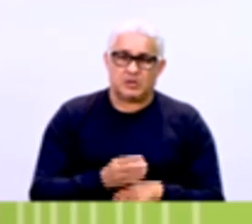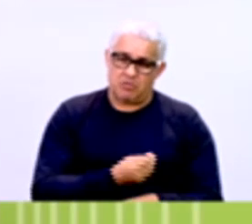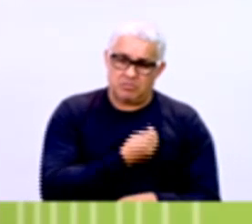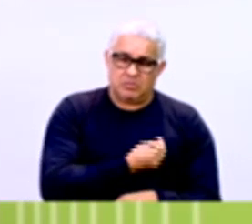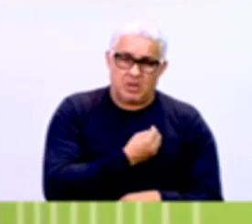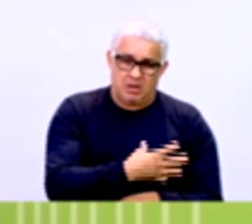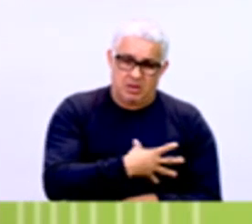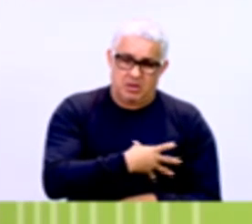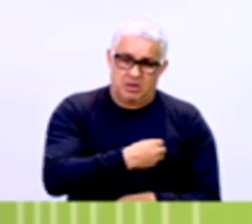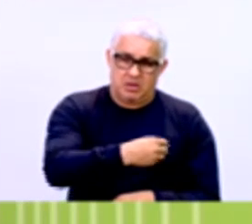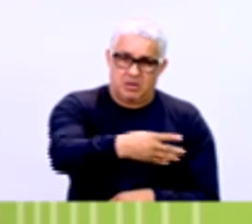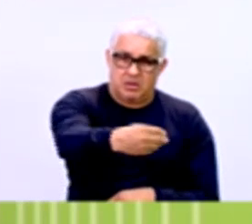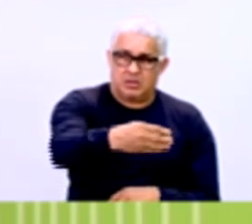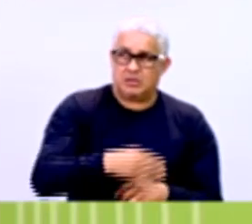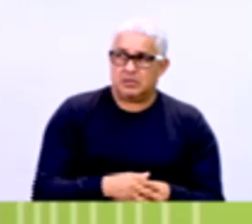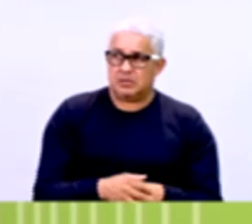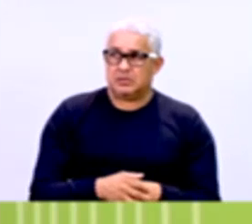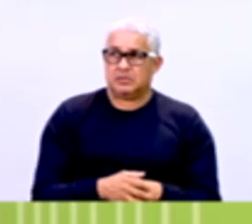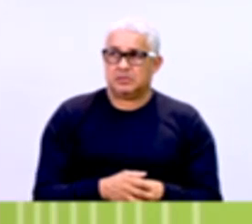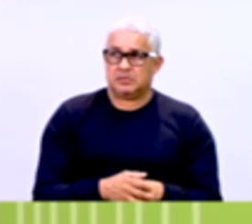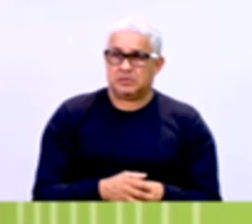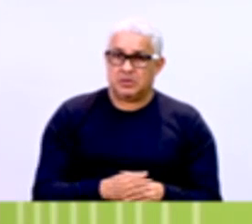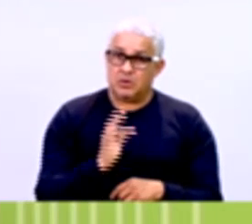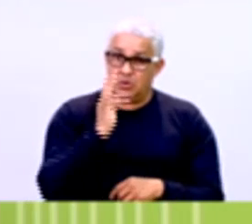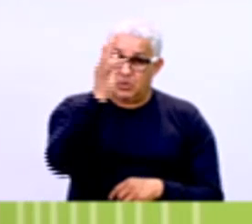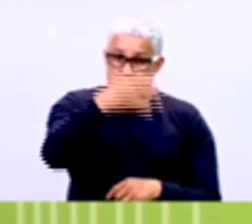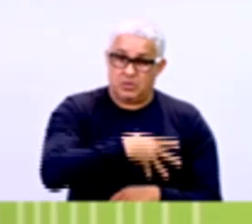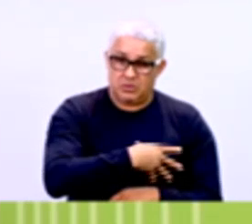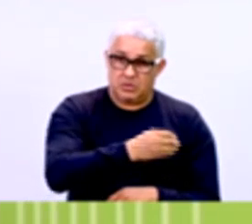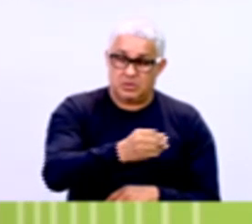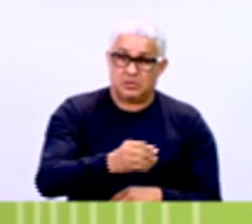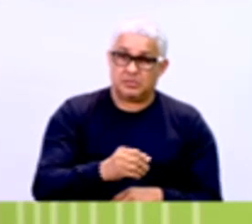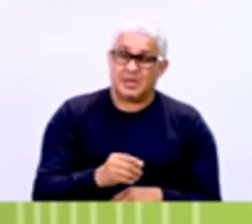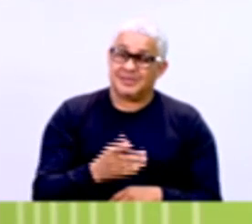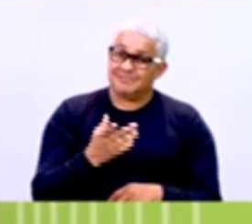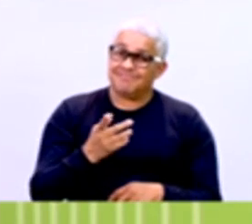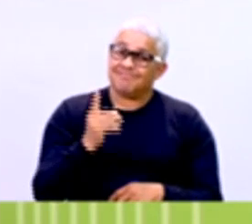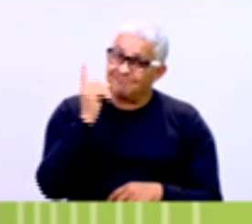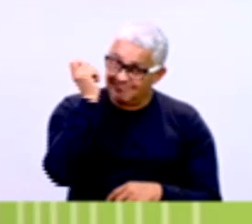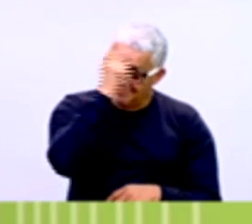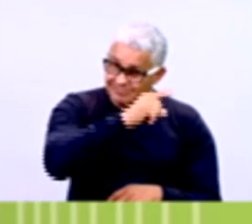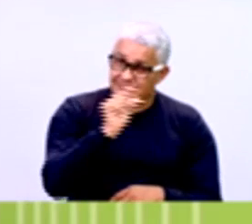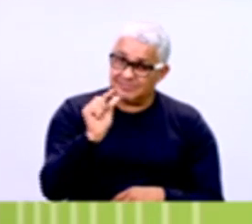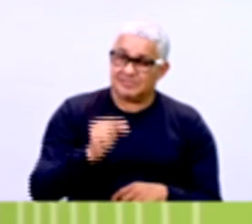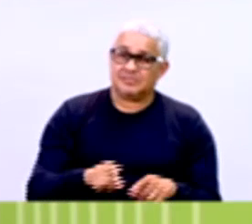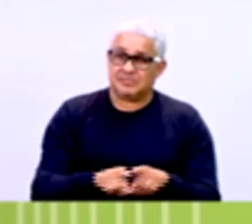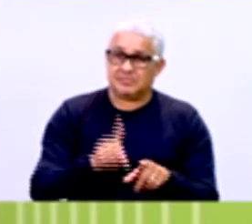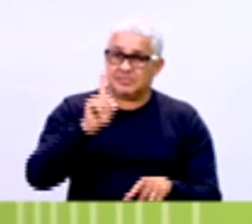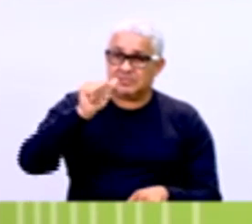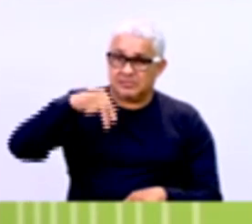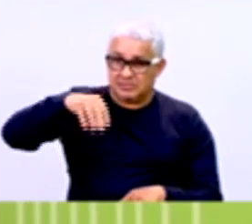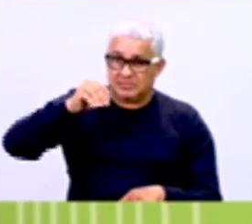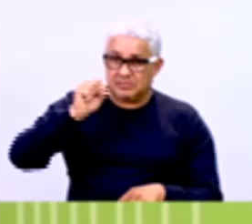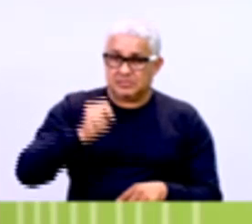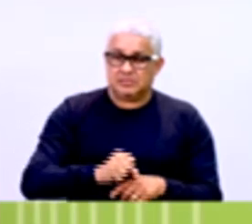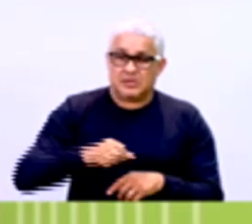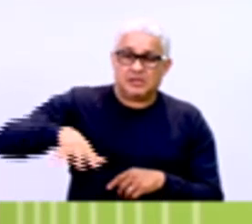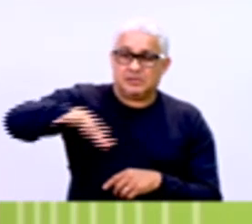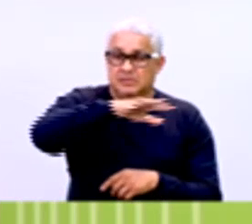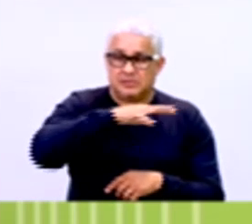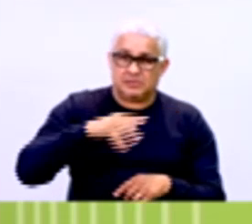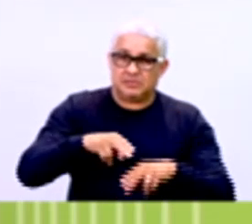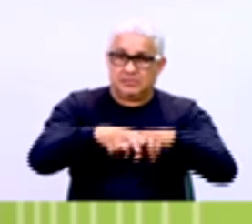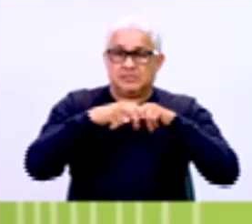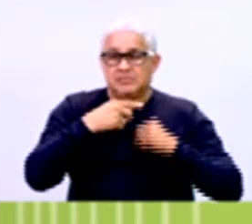da geração. No entanto, para gerações futuras é um pouco comprometedor. E aí fala, e os danos ambientais causados pelo homem